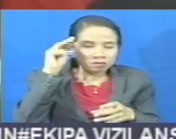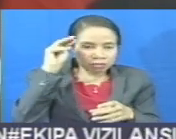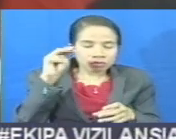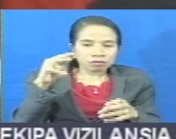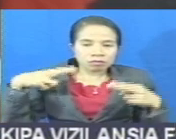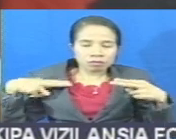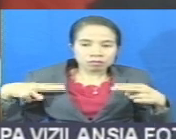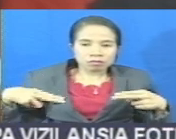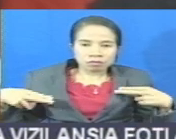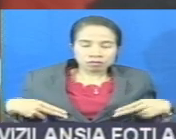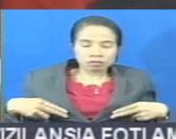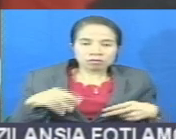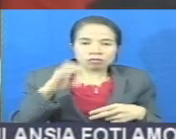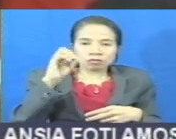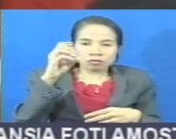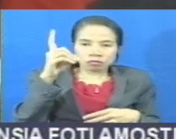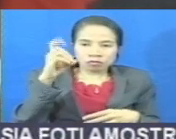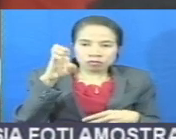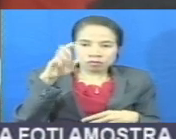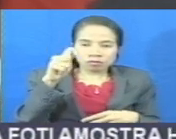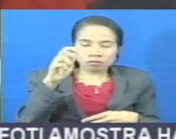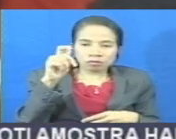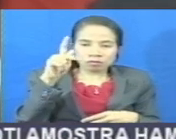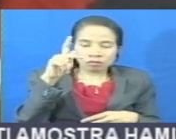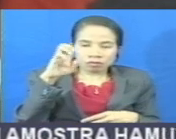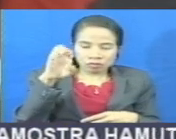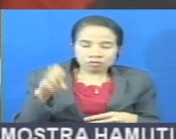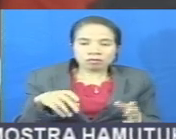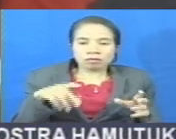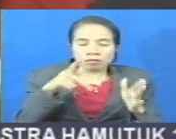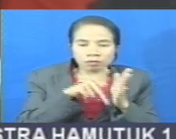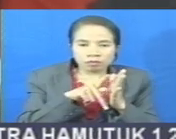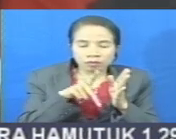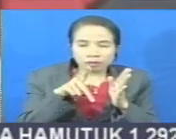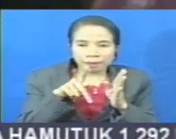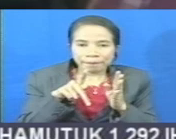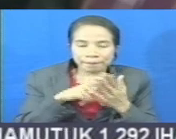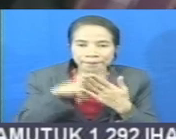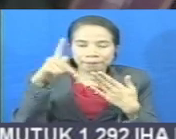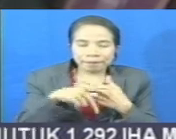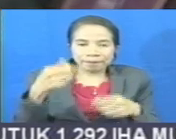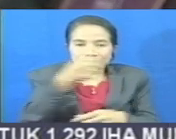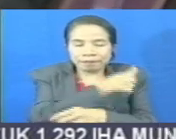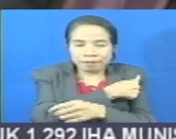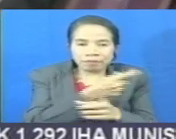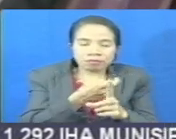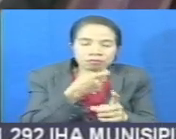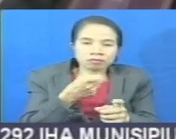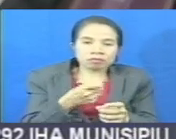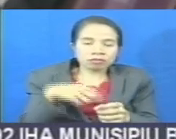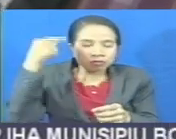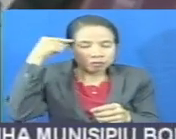Silva Viegas relata. Programa vacinação, né? Serviço integrado no fontes financiamento russo governo. No mos